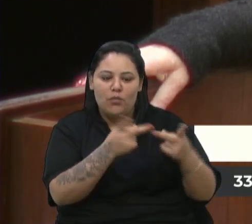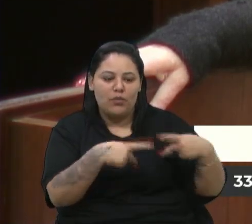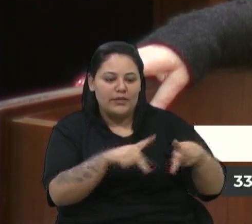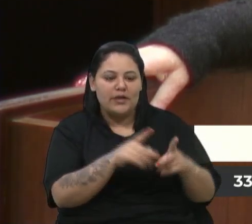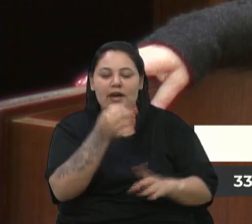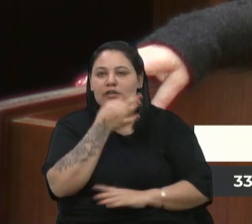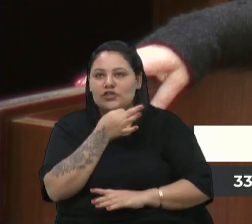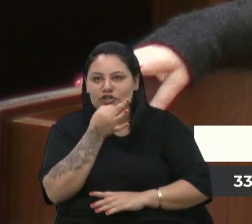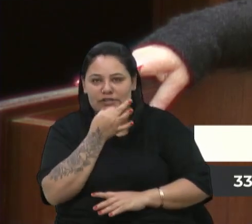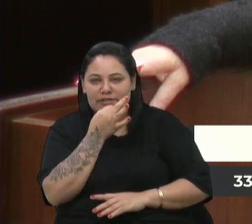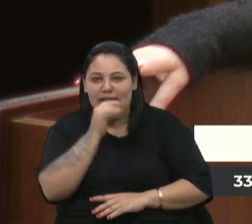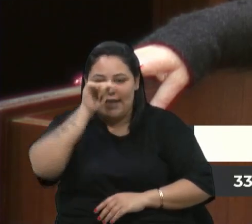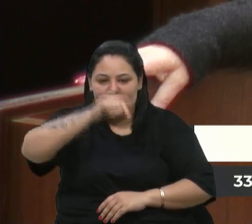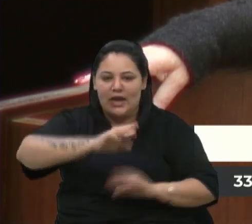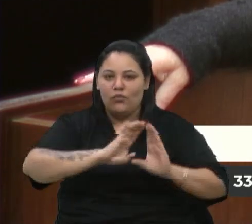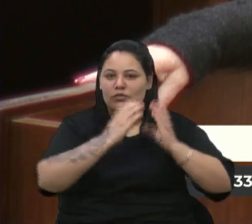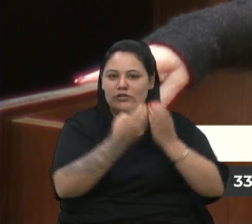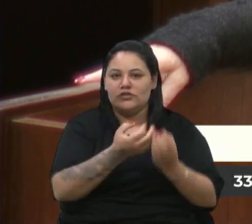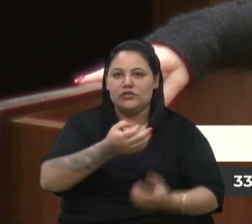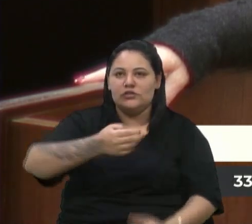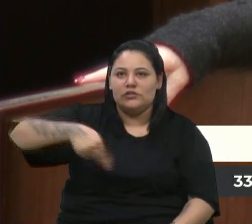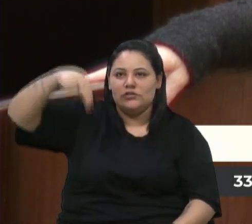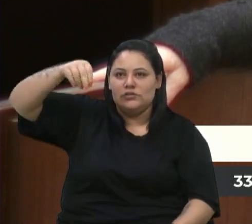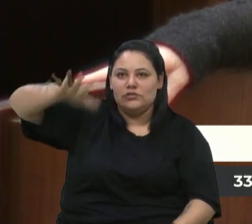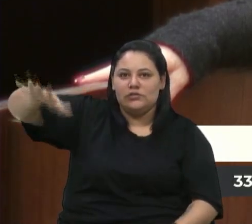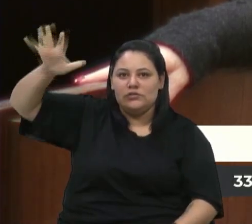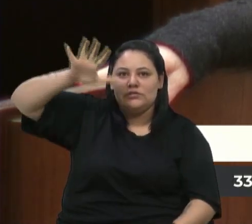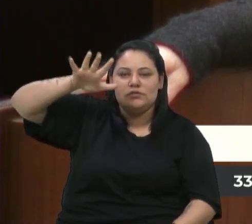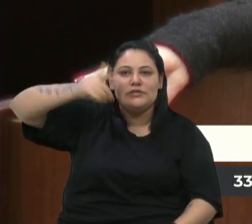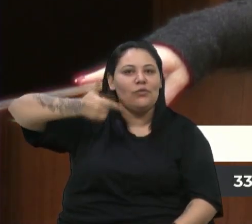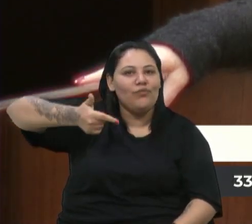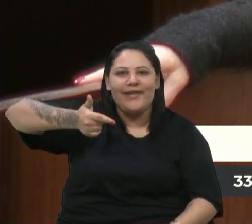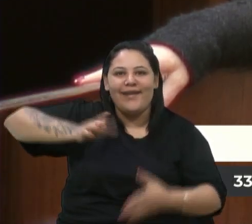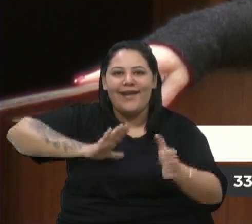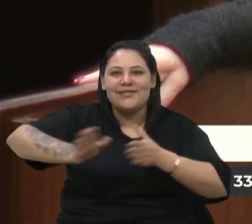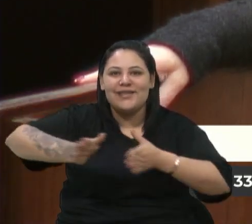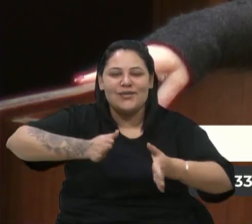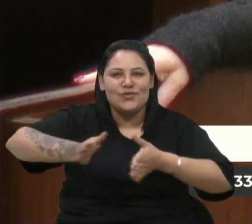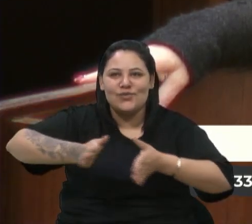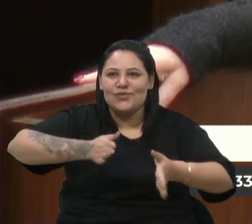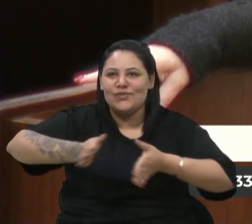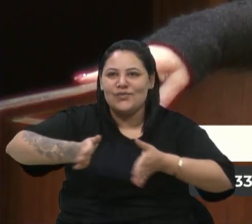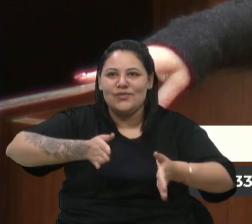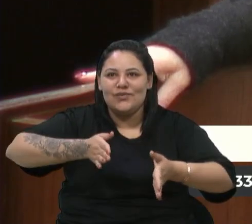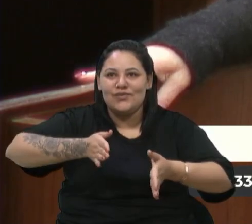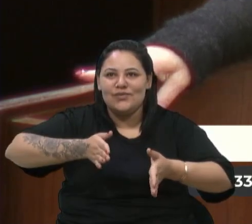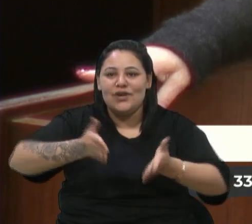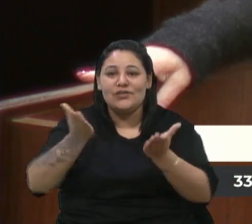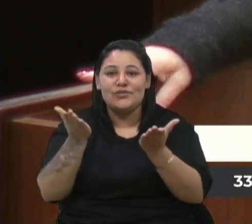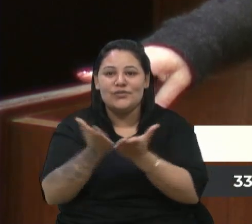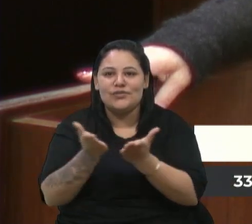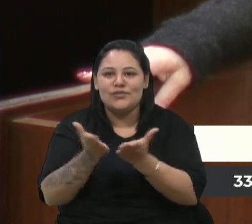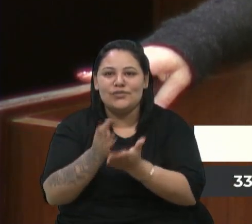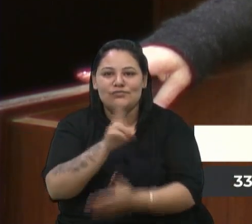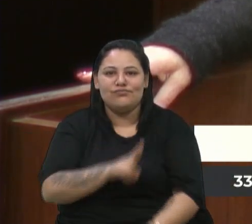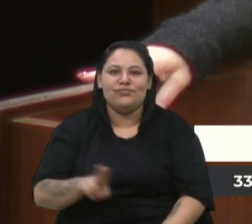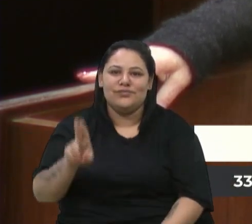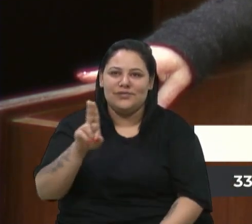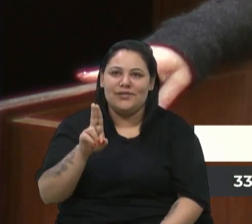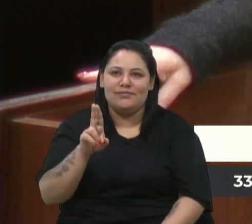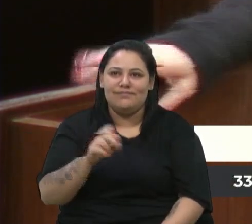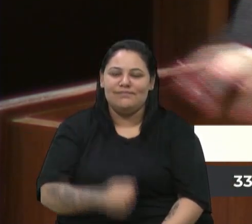caxiense, a população da região Nordeste, não tem acesso ao estudo universitário.